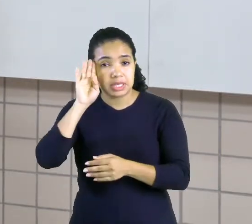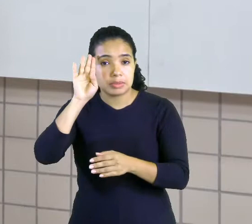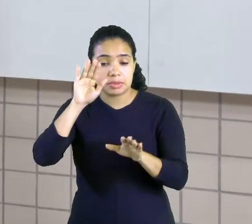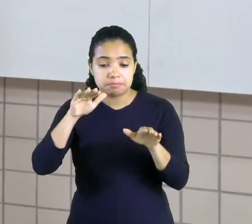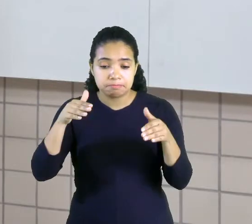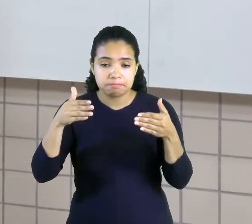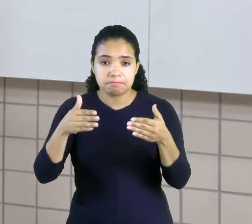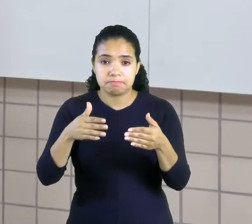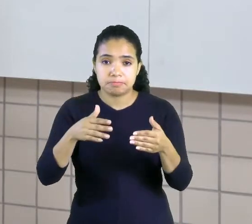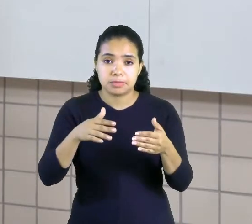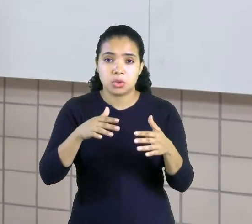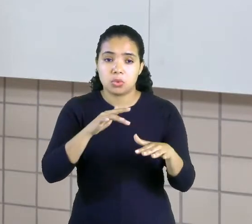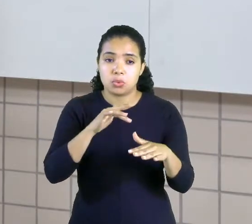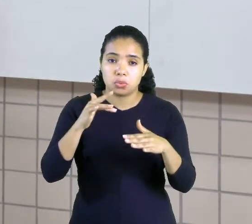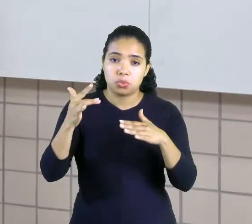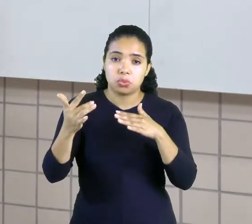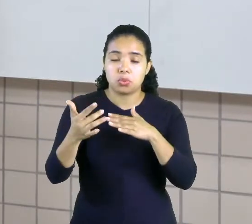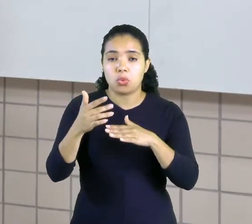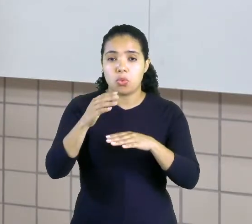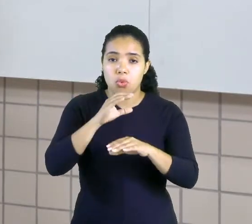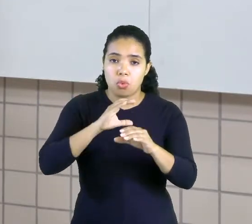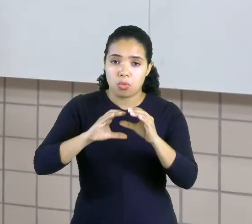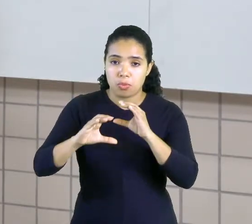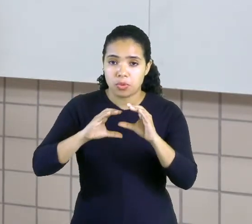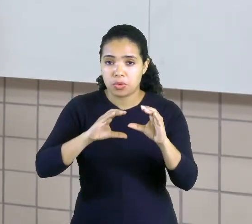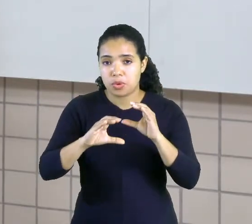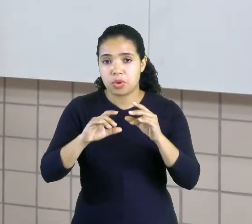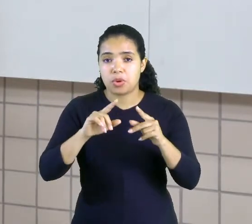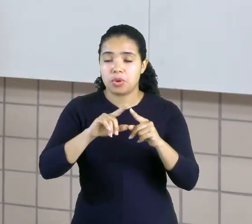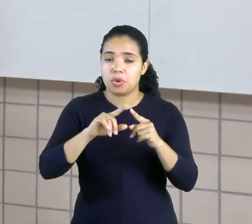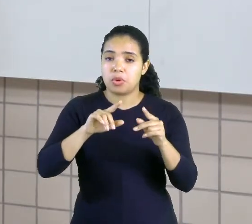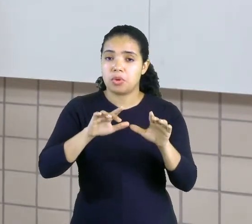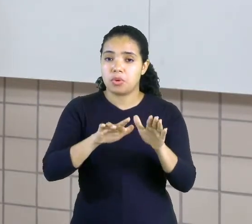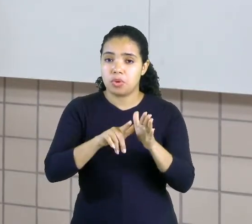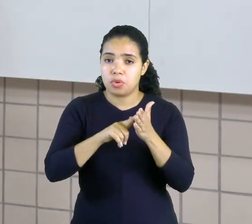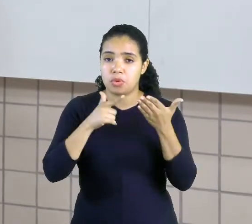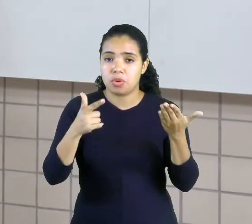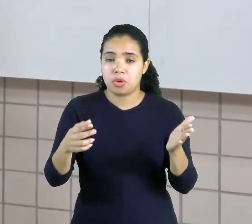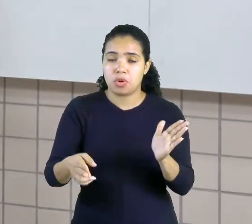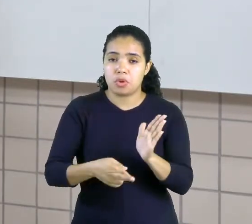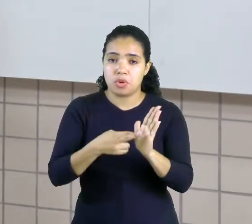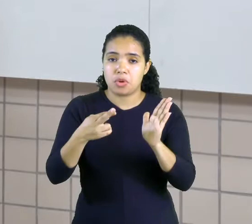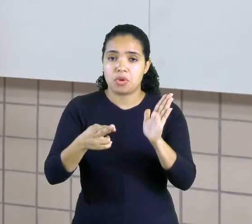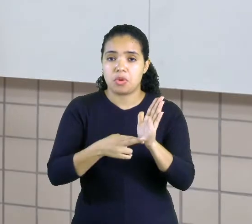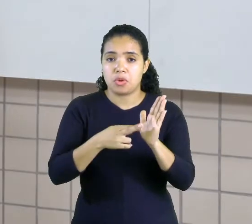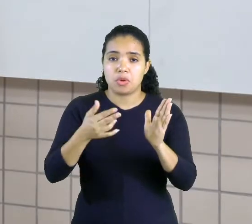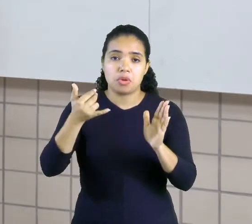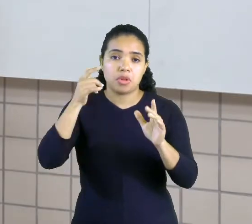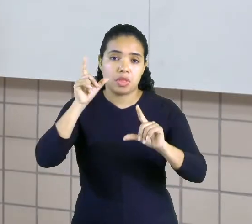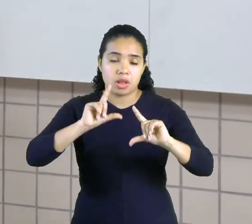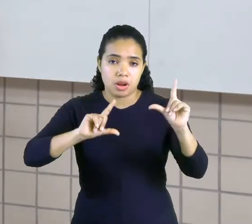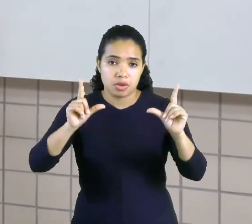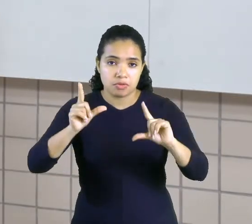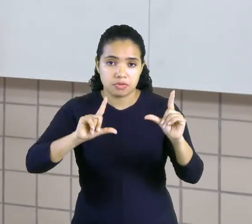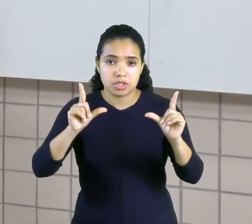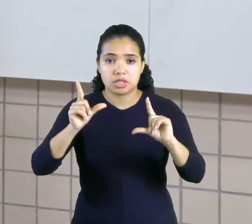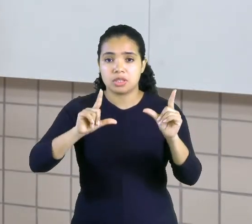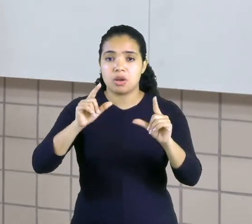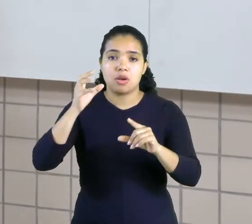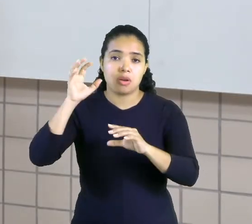principalmente pelos meios de comunicação, que são jornais, revistas, meios televisivos,